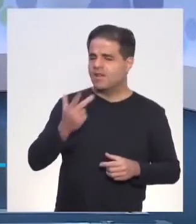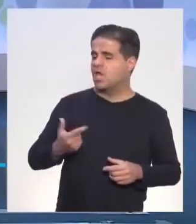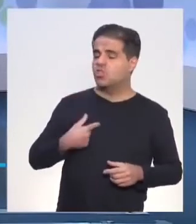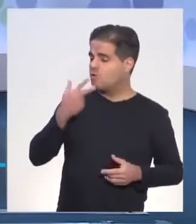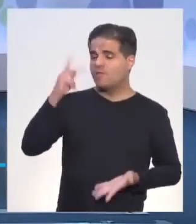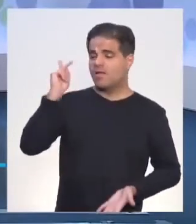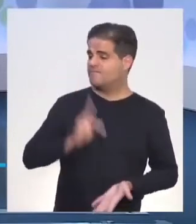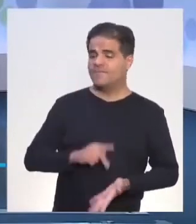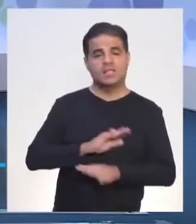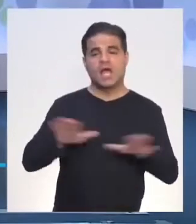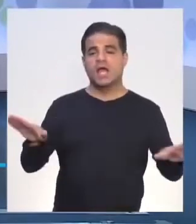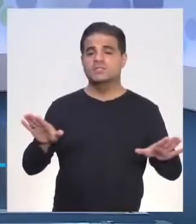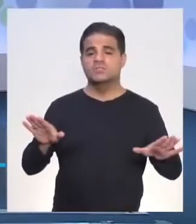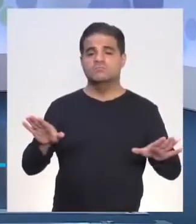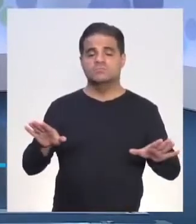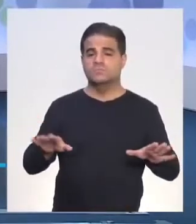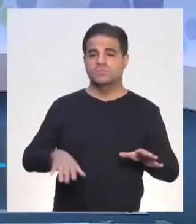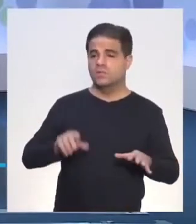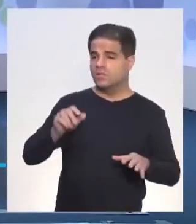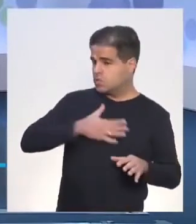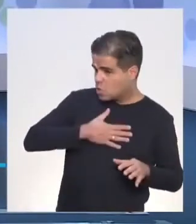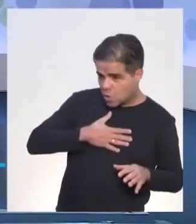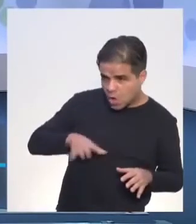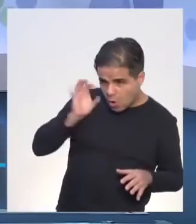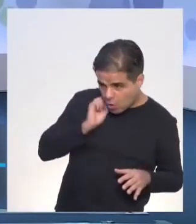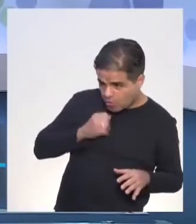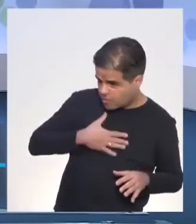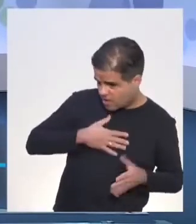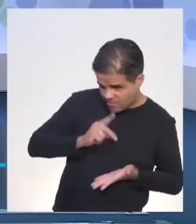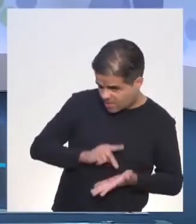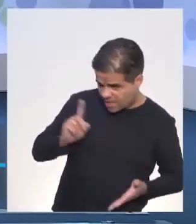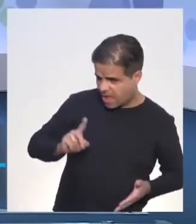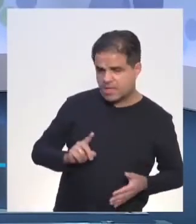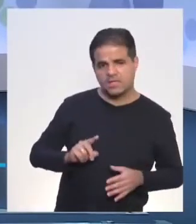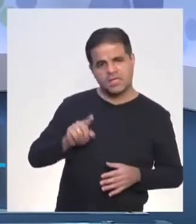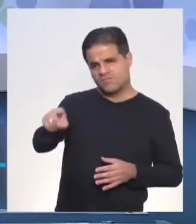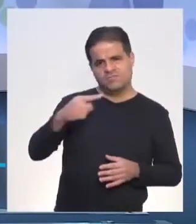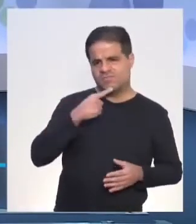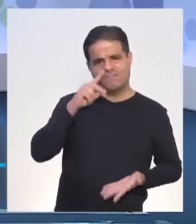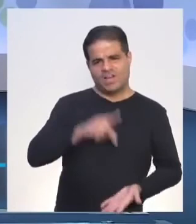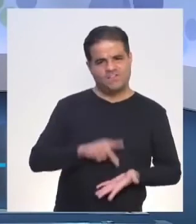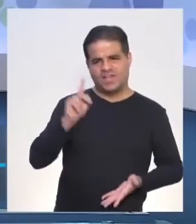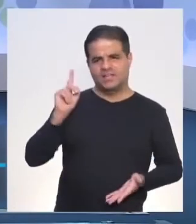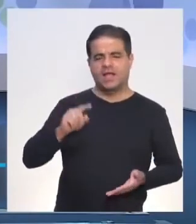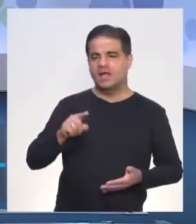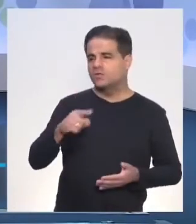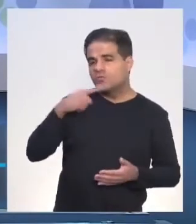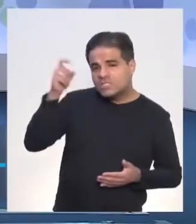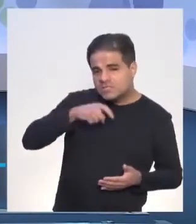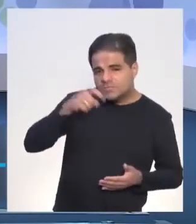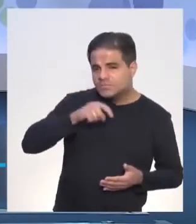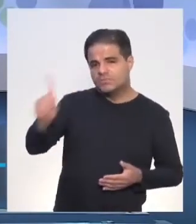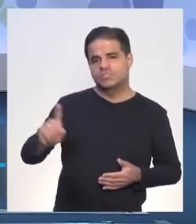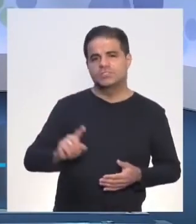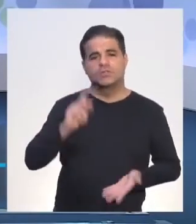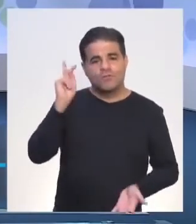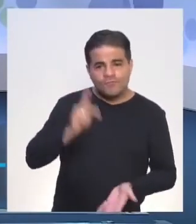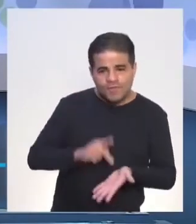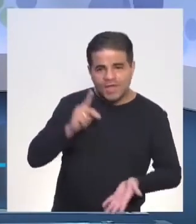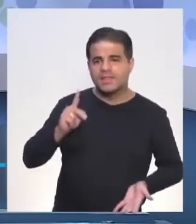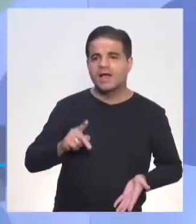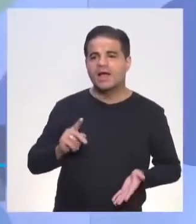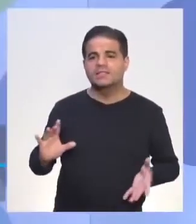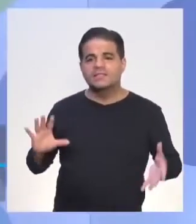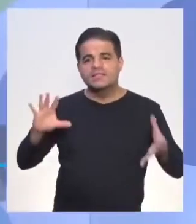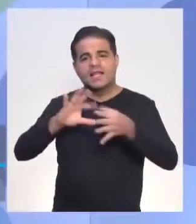falando a verdade. Sim. Você não gosta de ouvir a verdade? Aí você tem que falar para ele, não é que você está falando a verdade. Eu não estou dizendo que você está mentindo, mas verdade está ligada